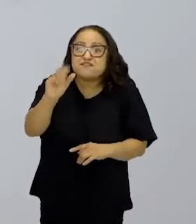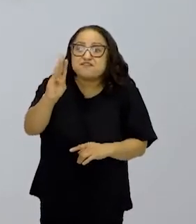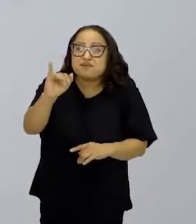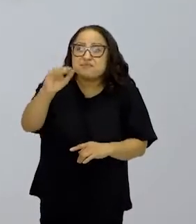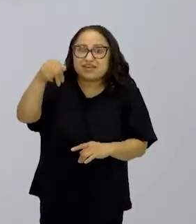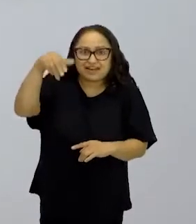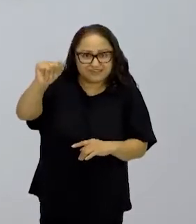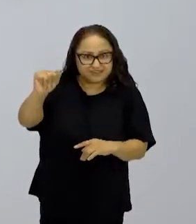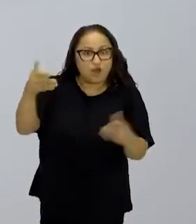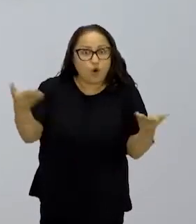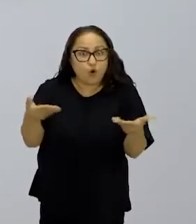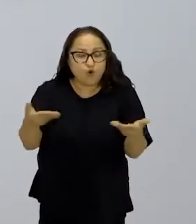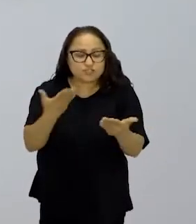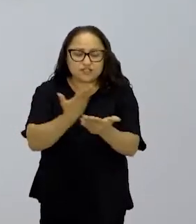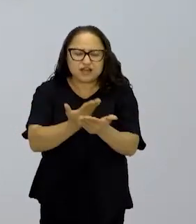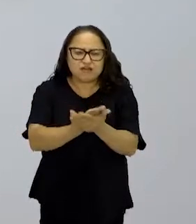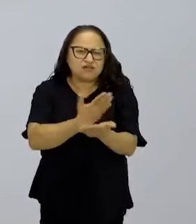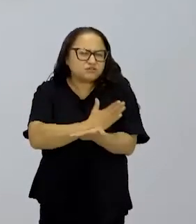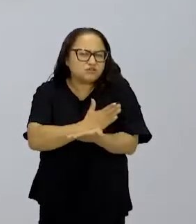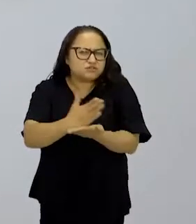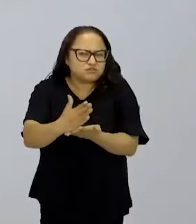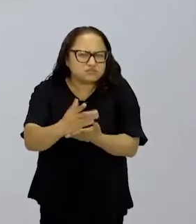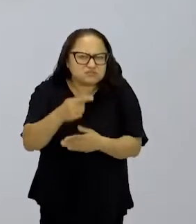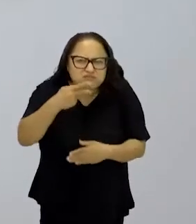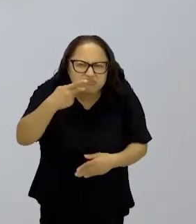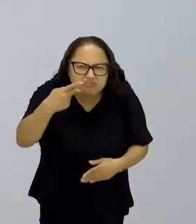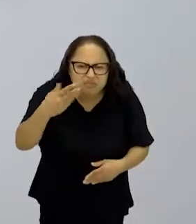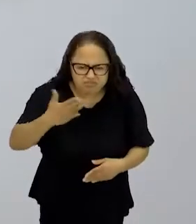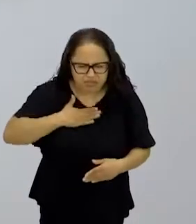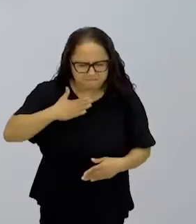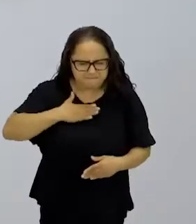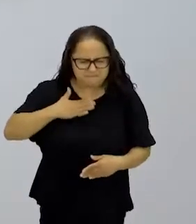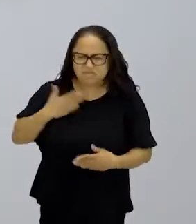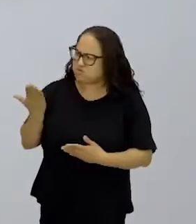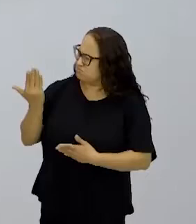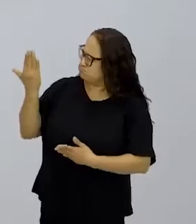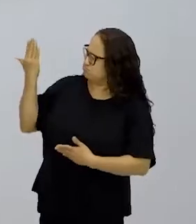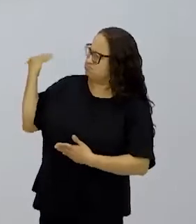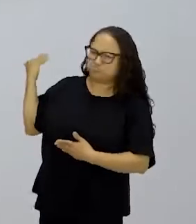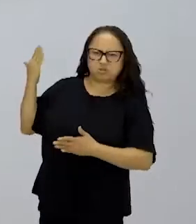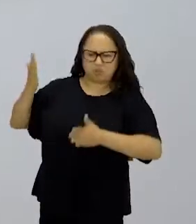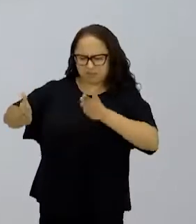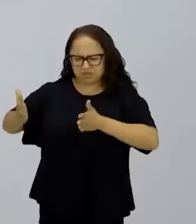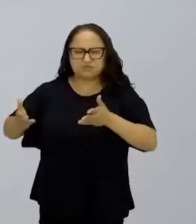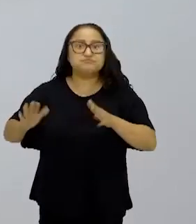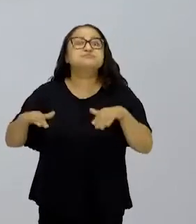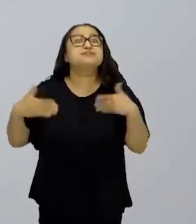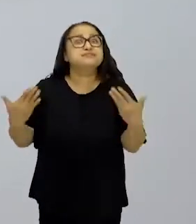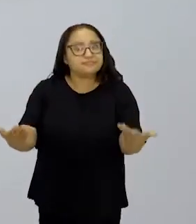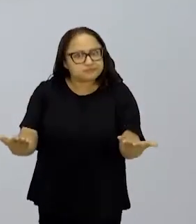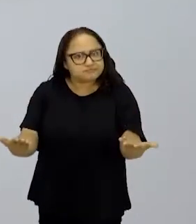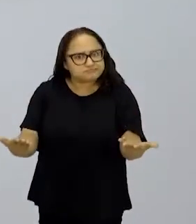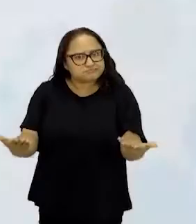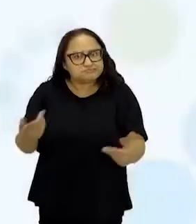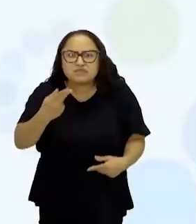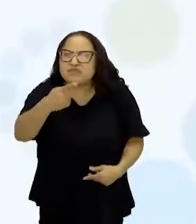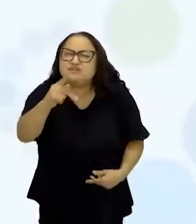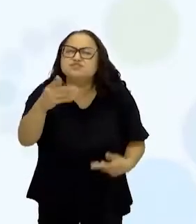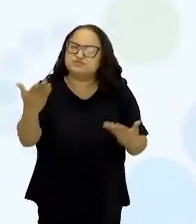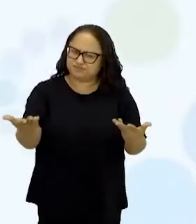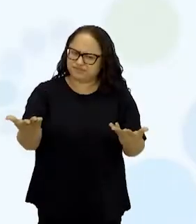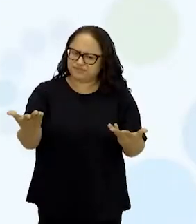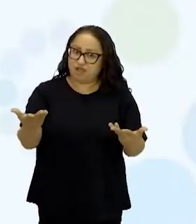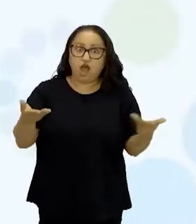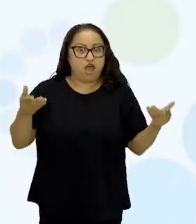aqui para uma aula que nós começamos assim, na minha época, então, né? Na sua época era